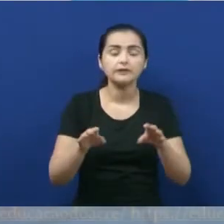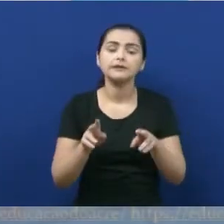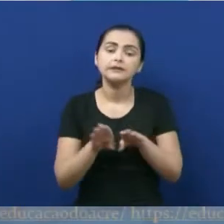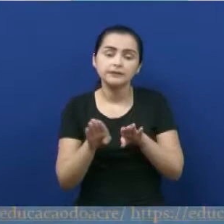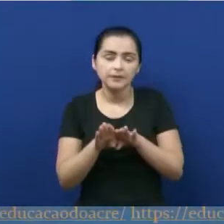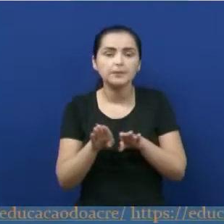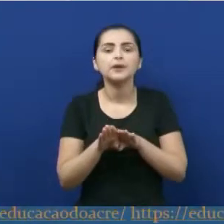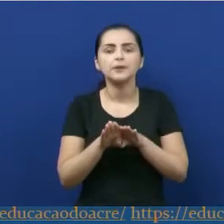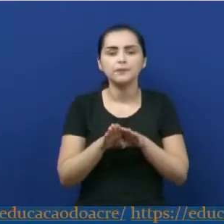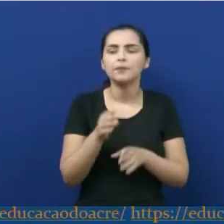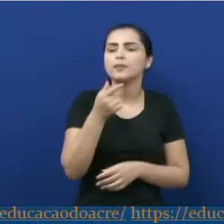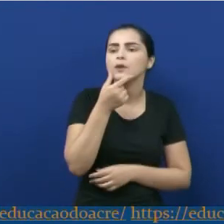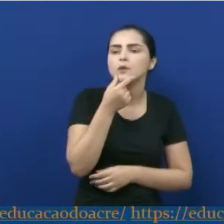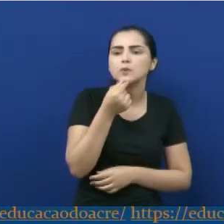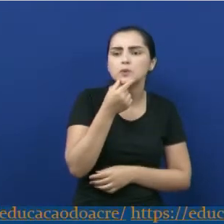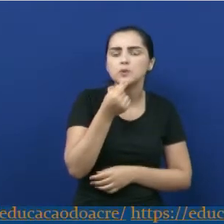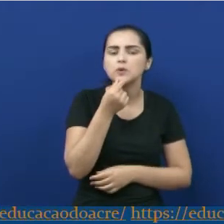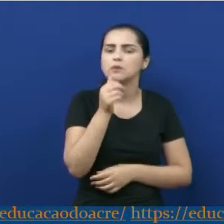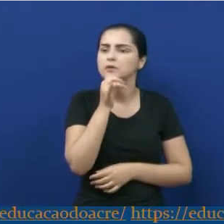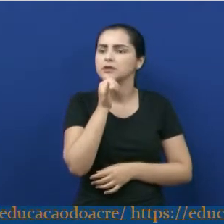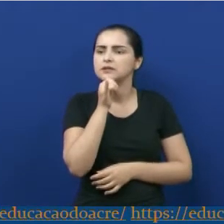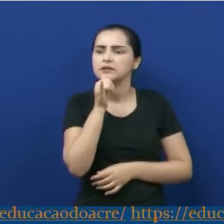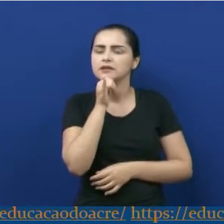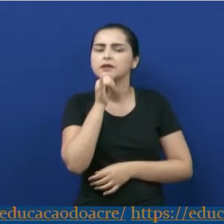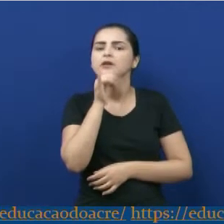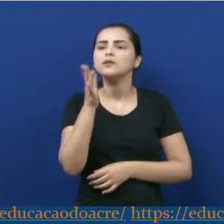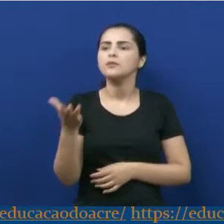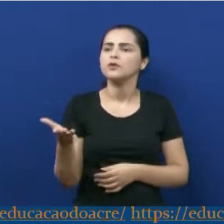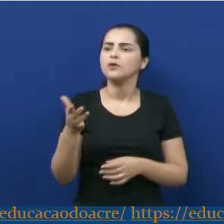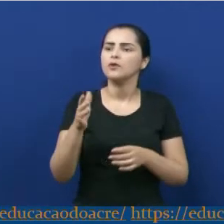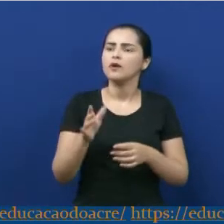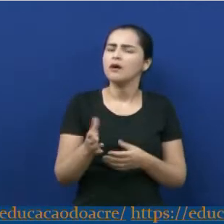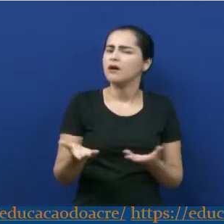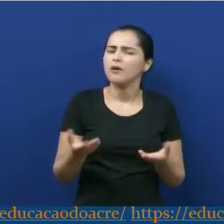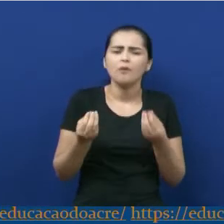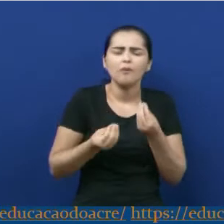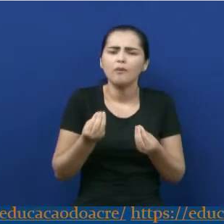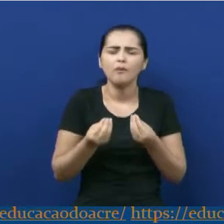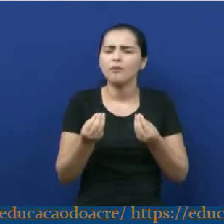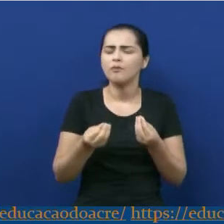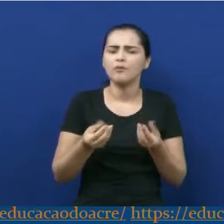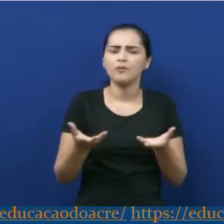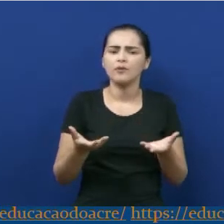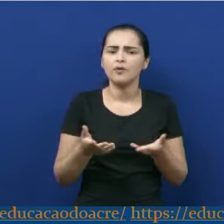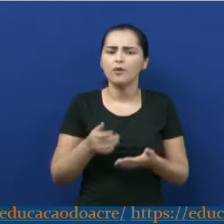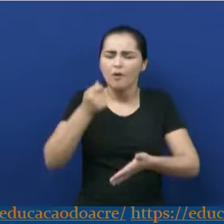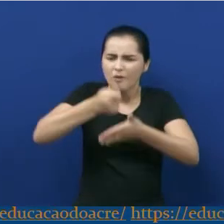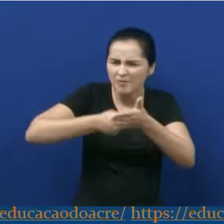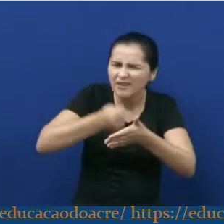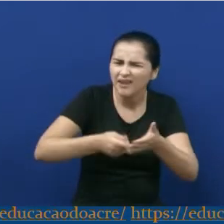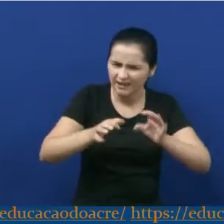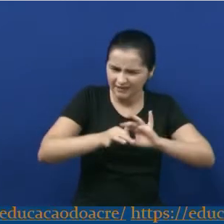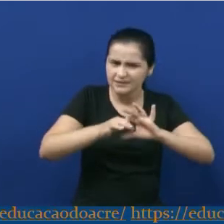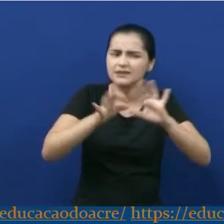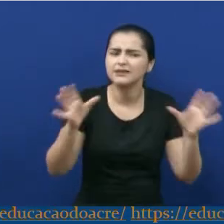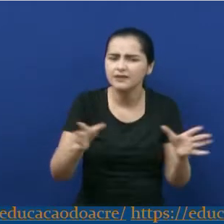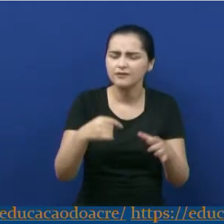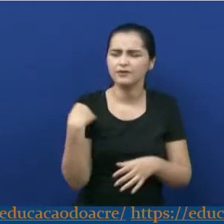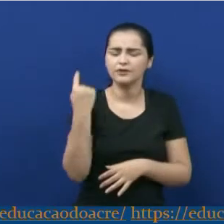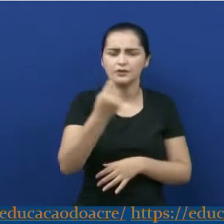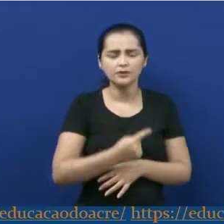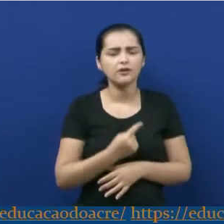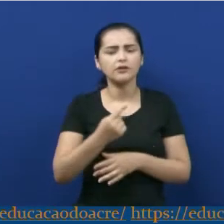e fala assim o homem é condenado a ser livre Nossa condenado Como assim condenado porque segundo ele a gente é